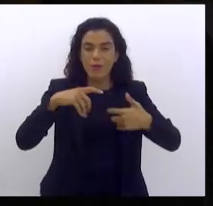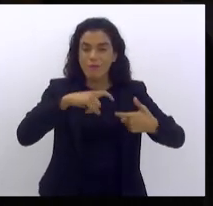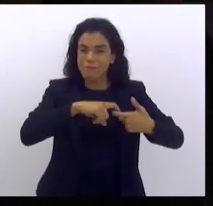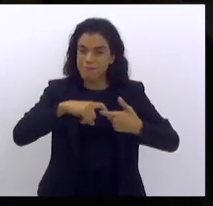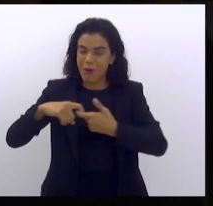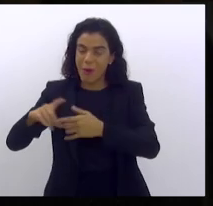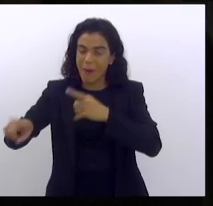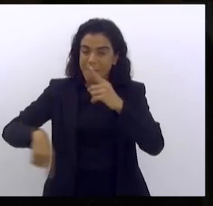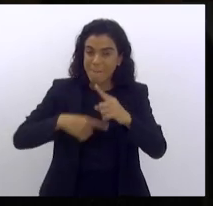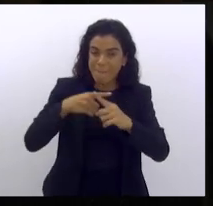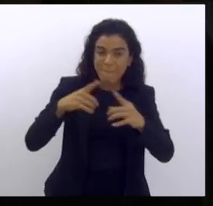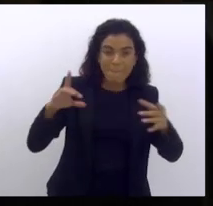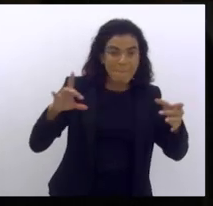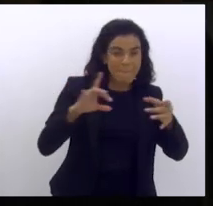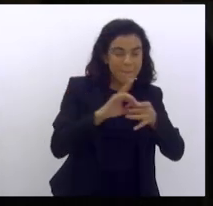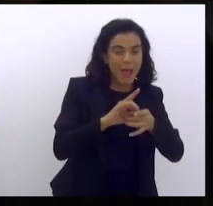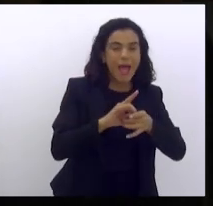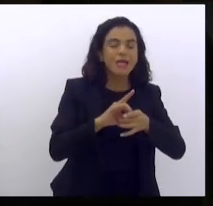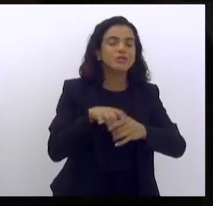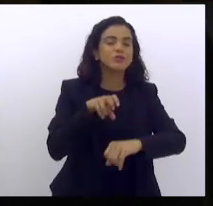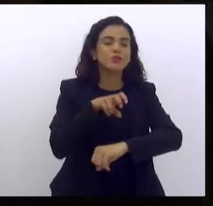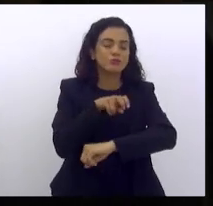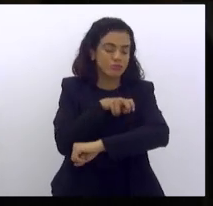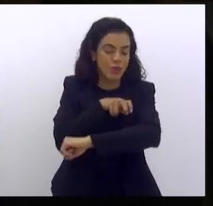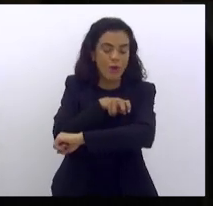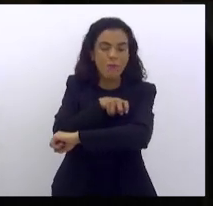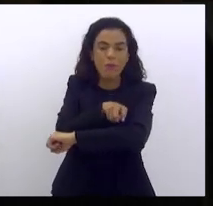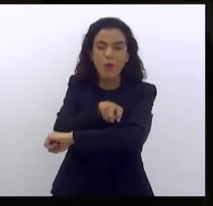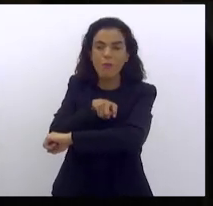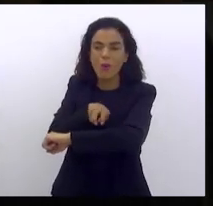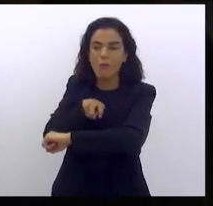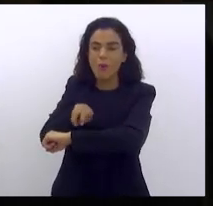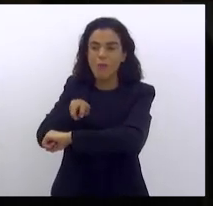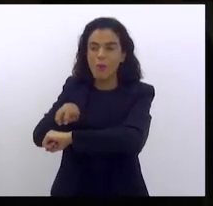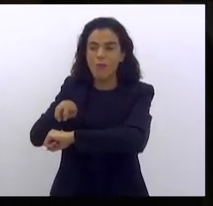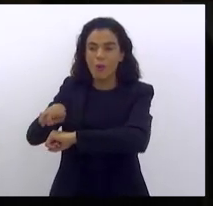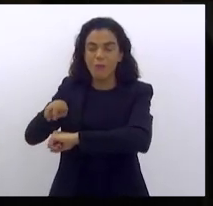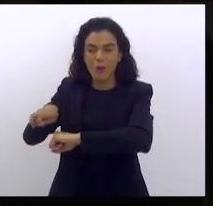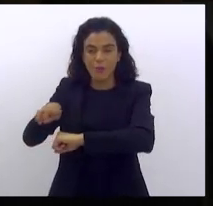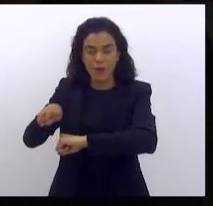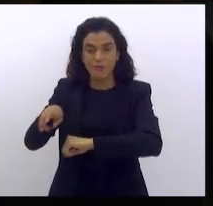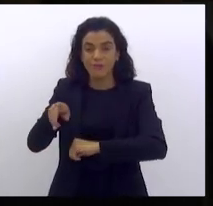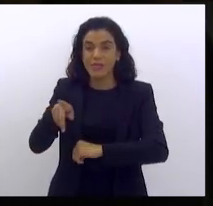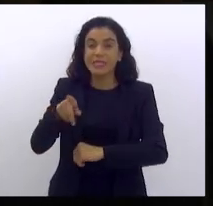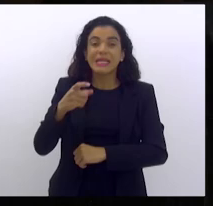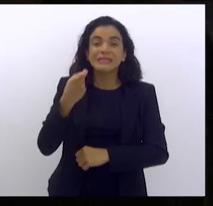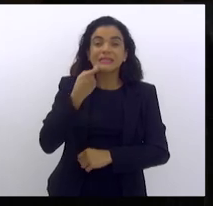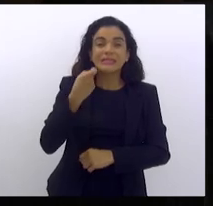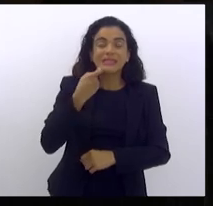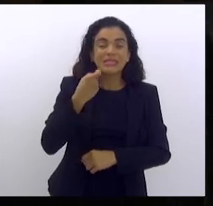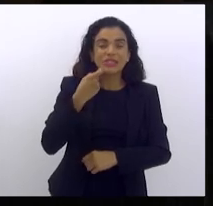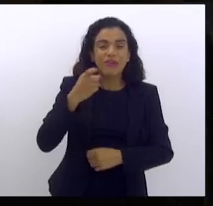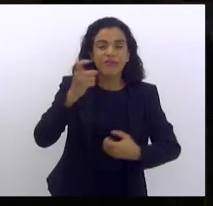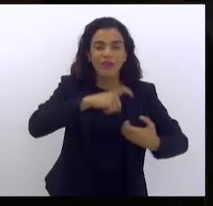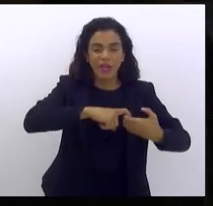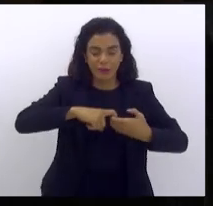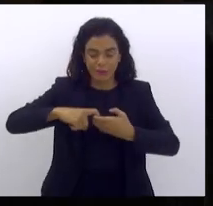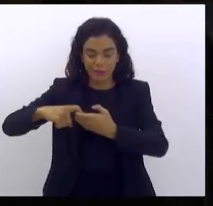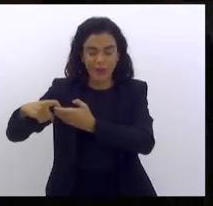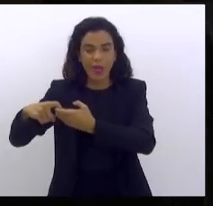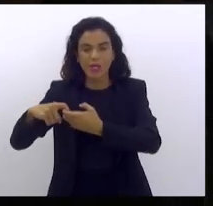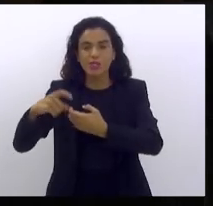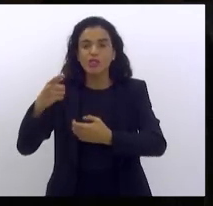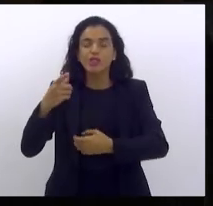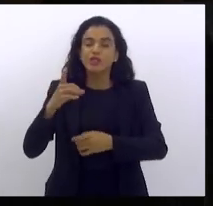depósitos. Muitas vezes o cidadão tem seu carro rebocado na sexta-feira, só pode